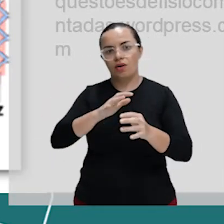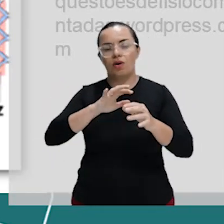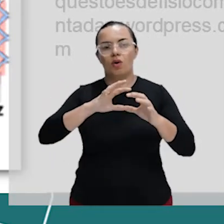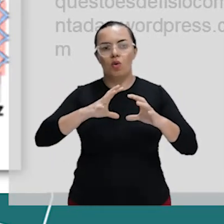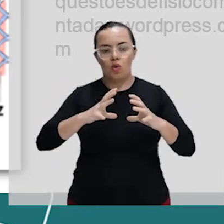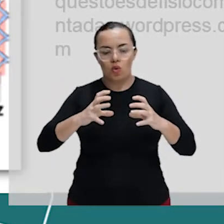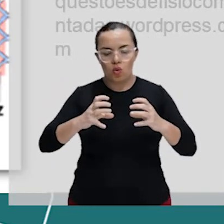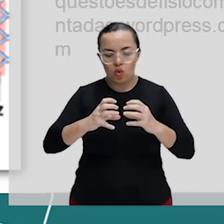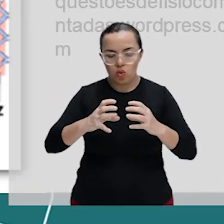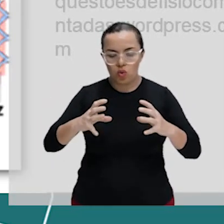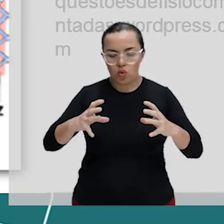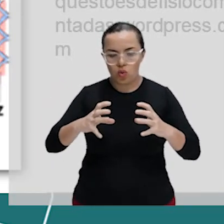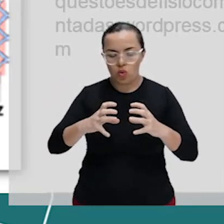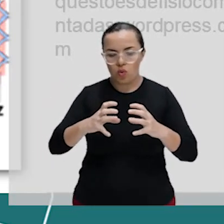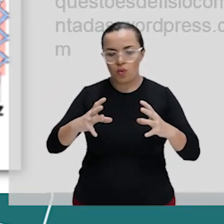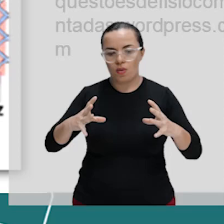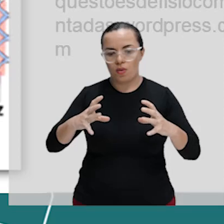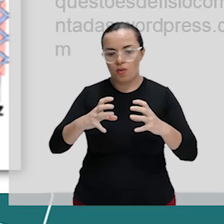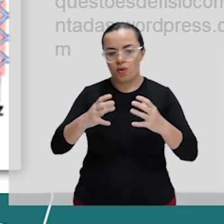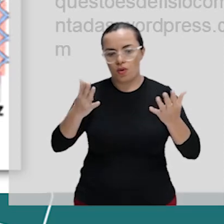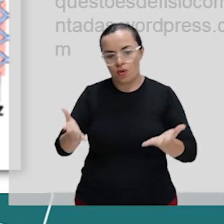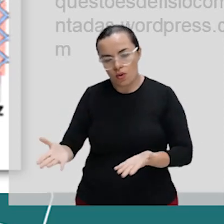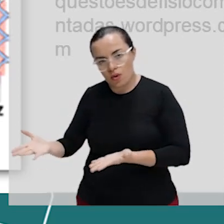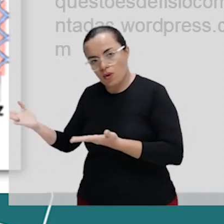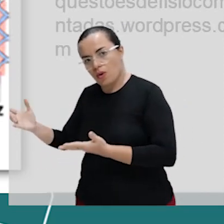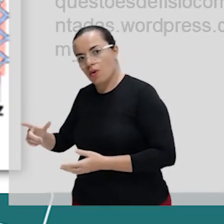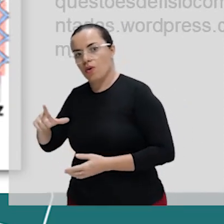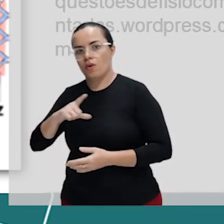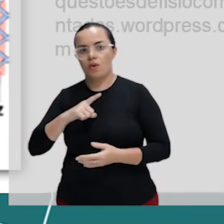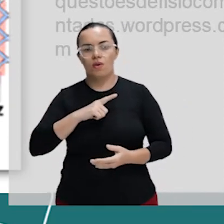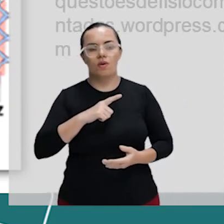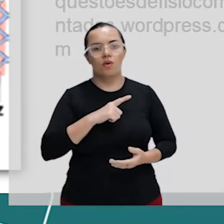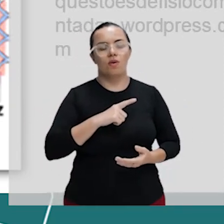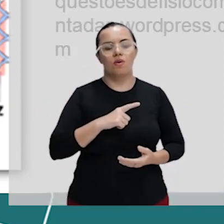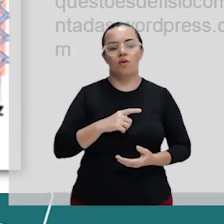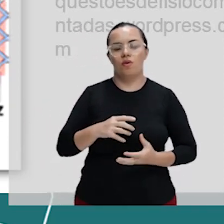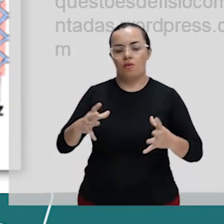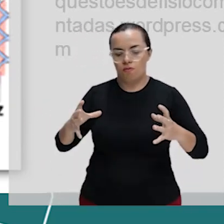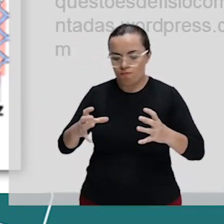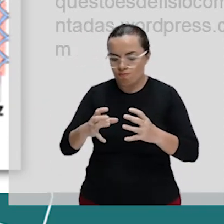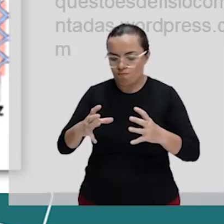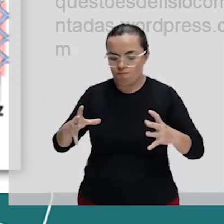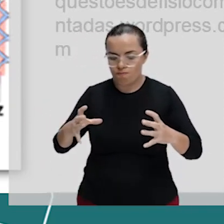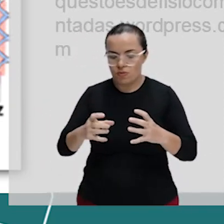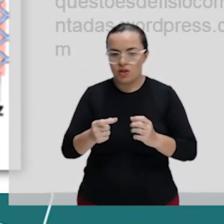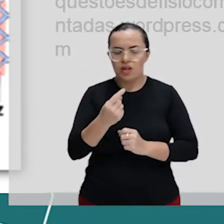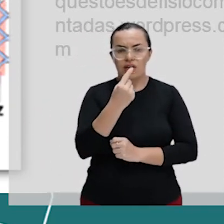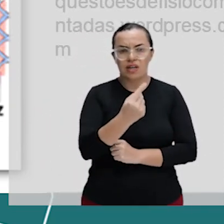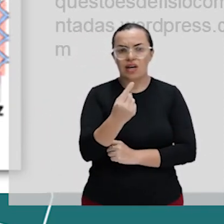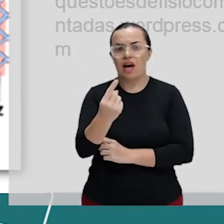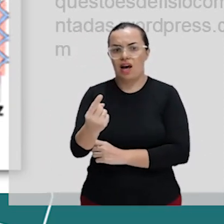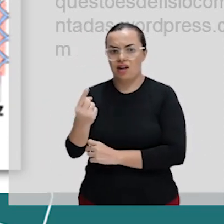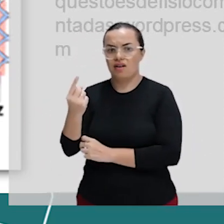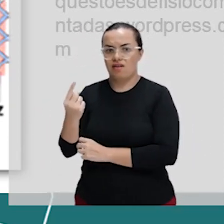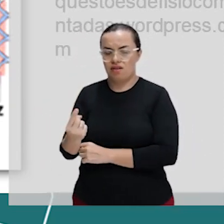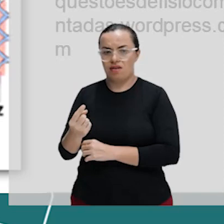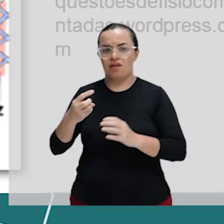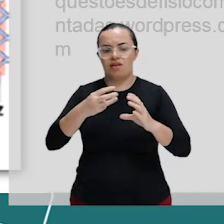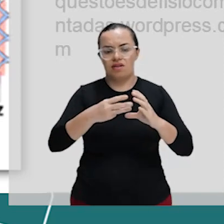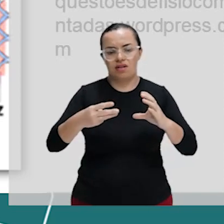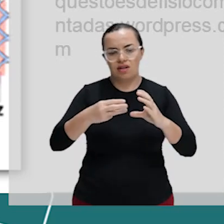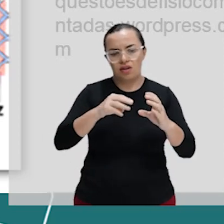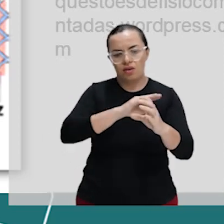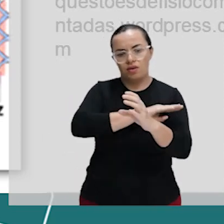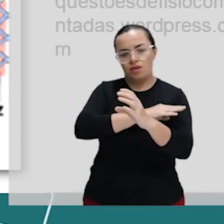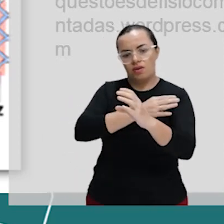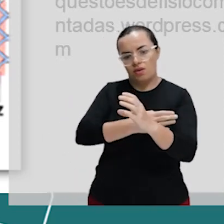músculo formado por várias células musculares. Em cada célula muscular eu vou encontrar fibras, né,